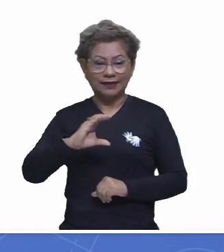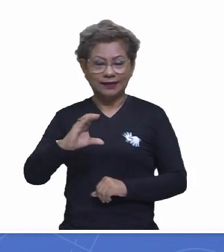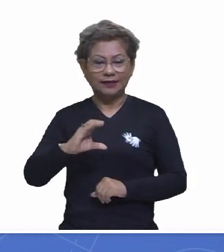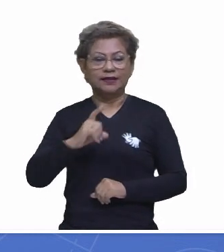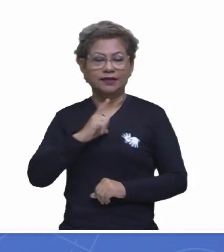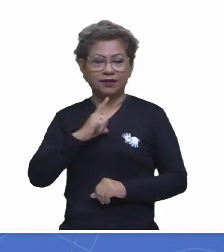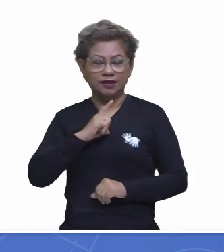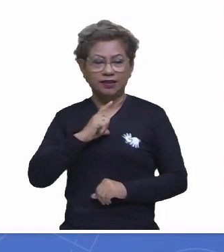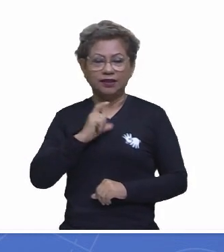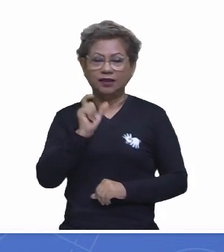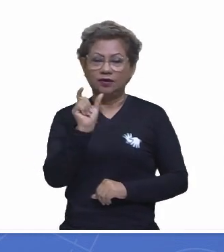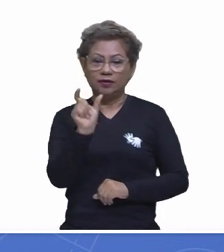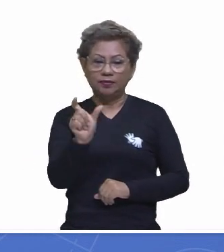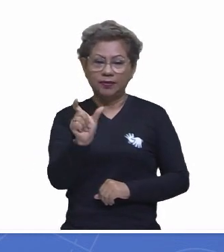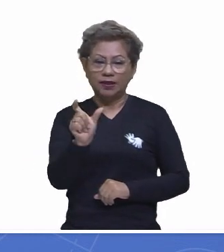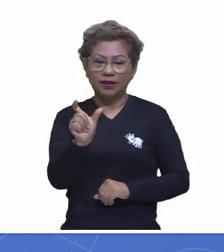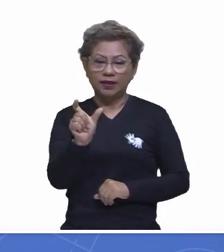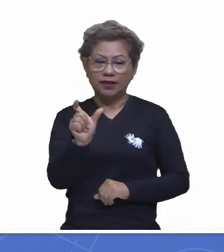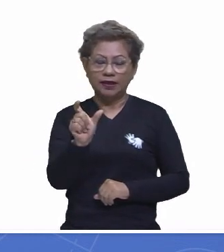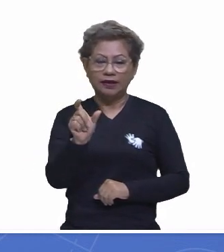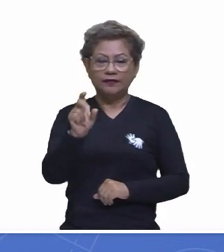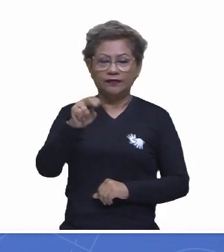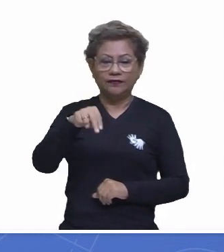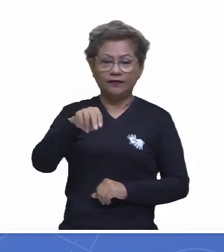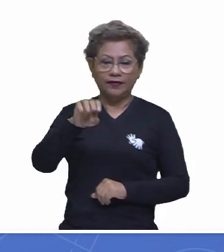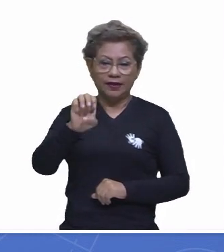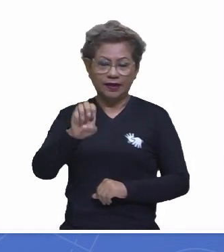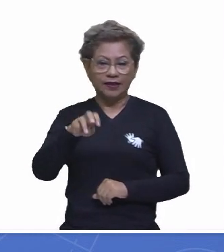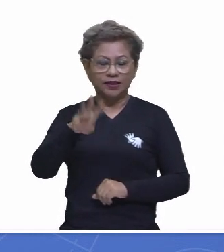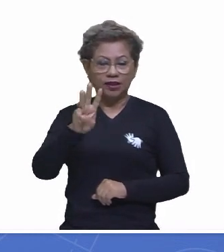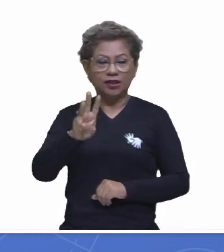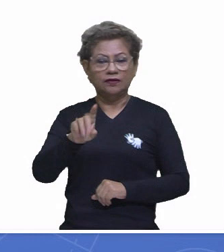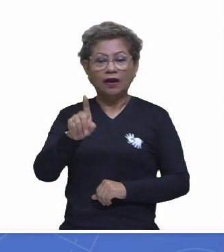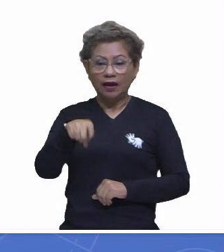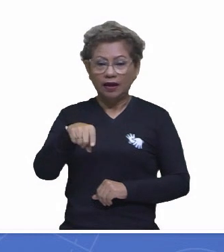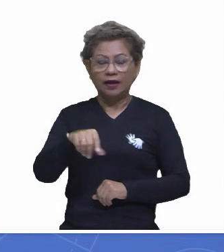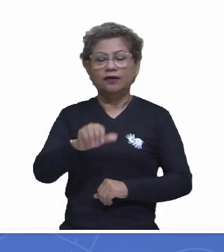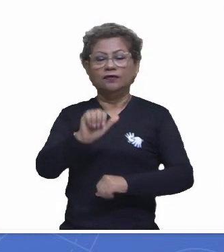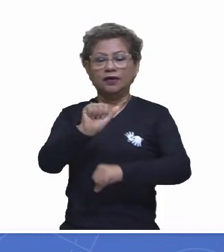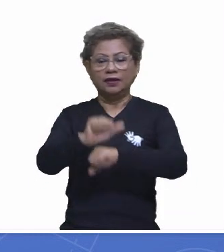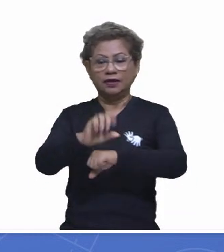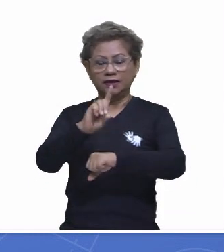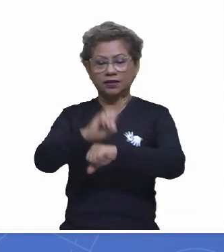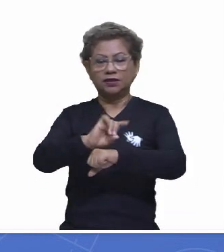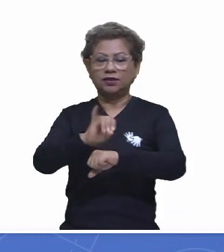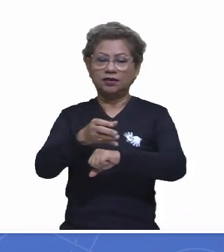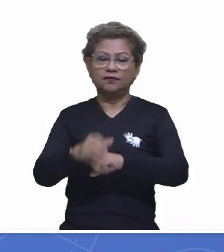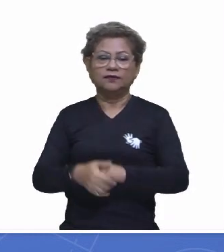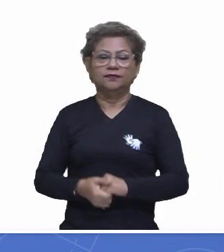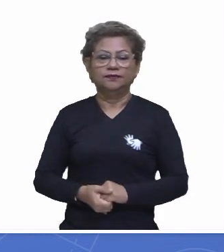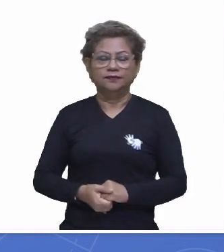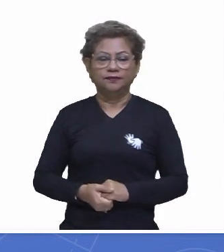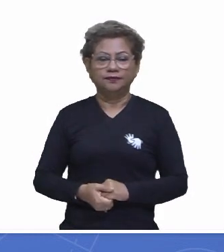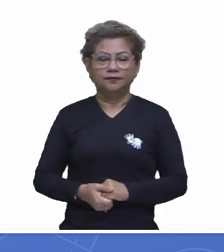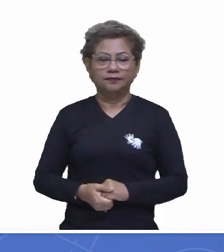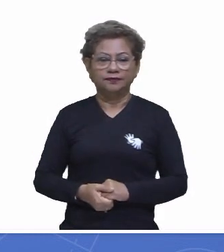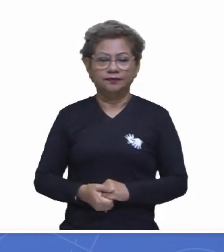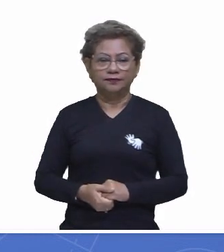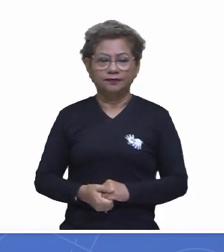a palavrinha new, né, que é um adjetivo. Comfortable, nós temos também um